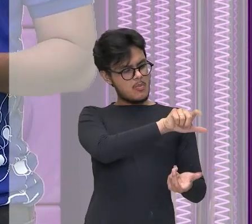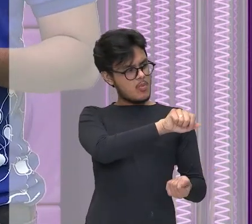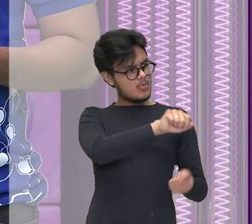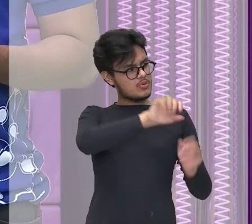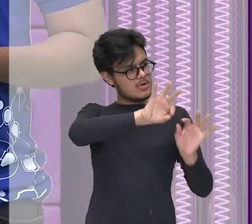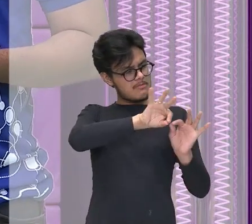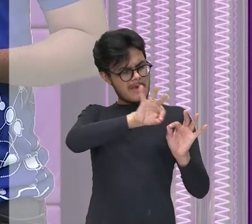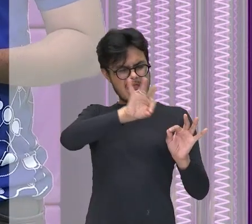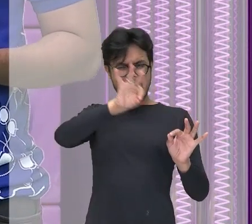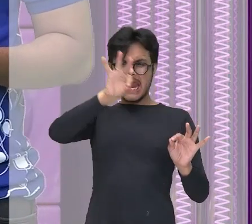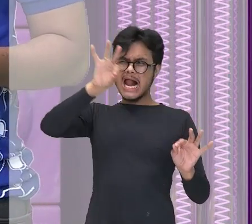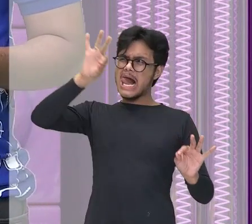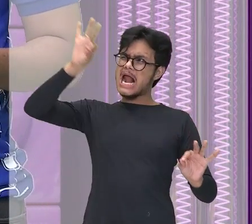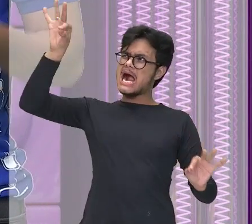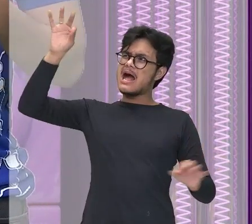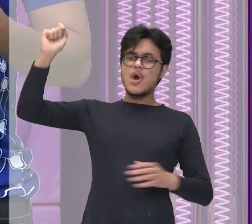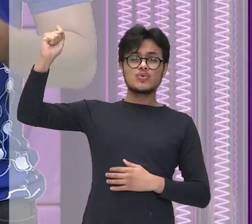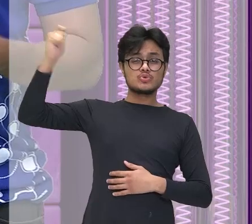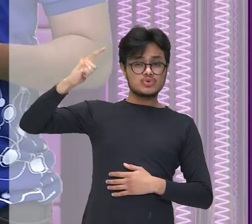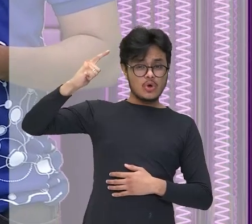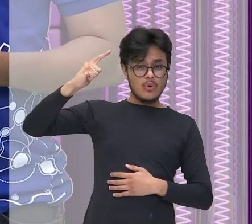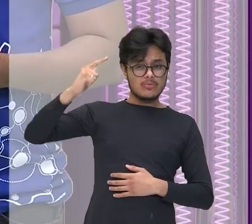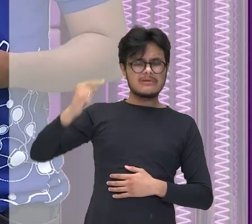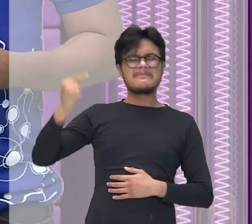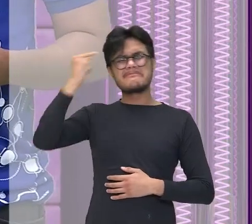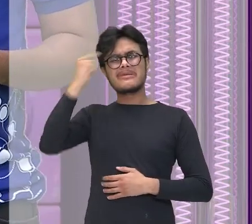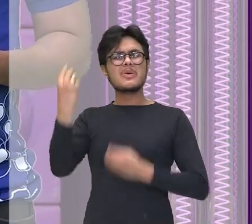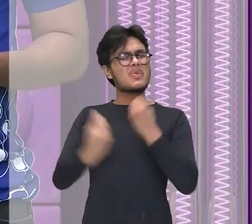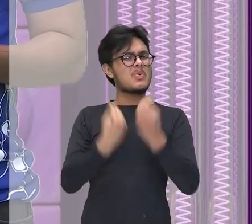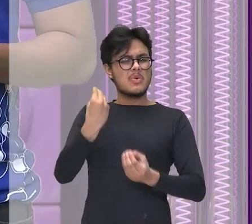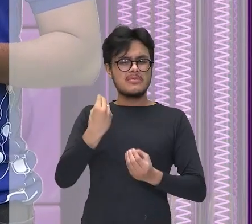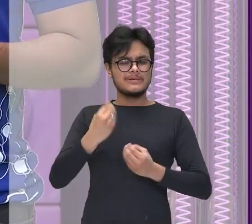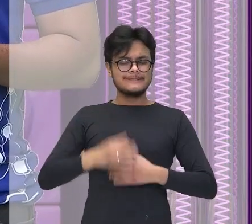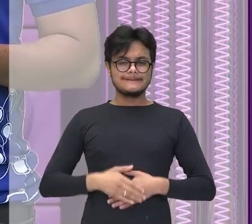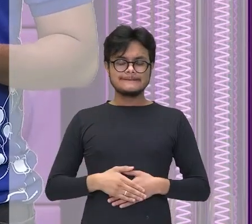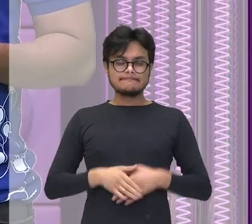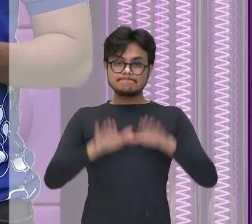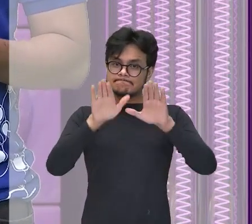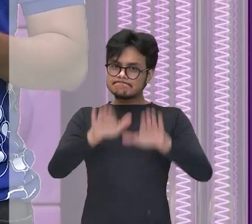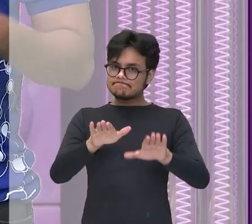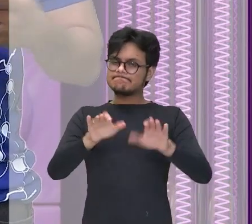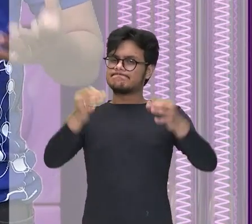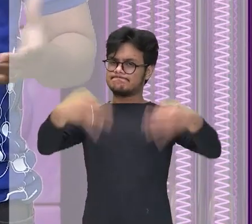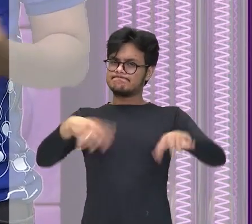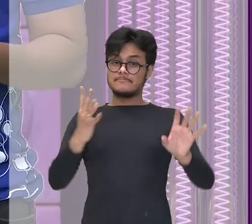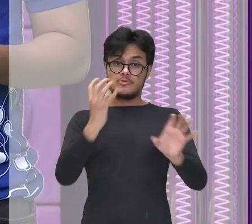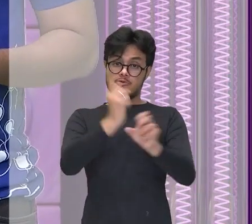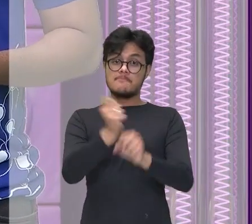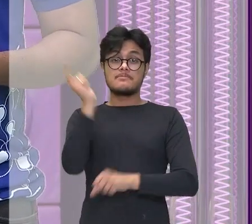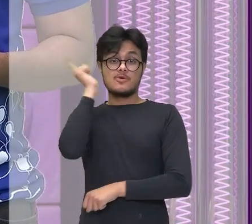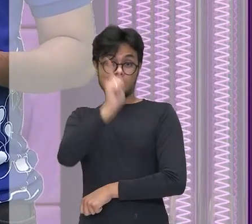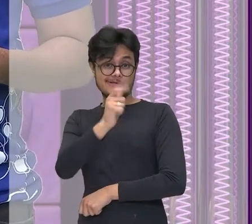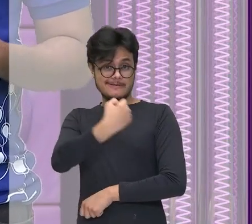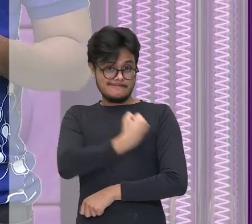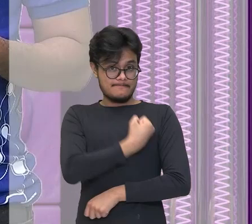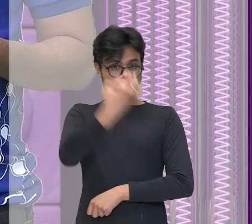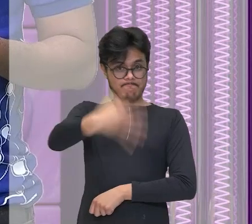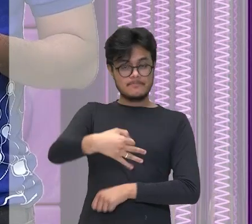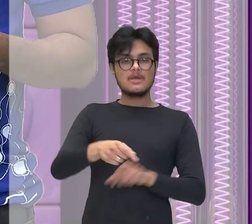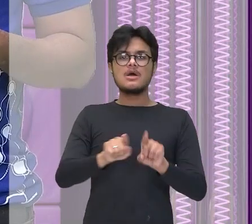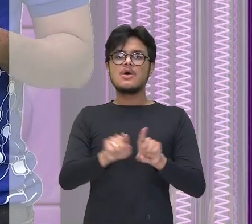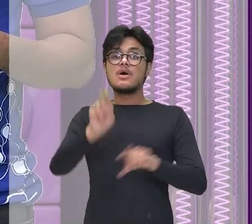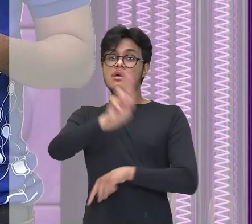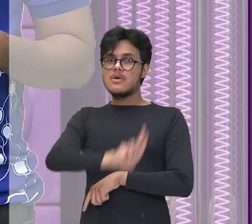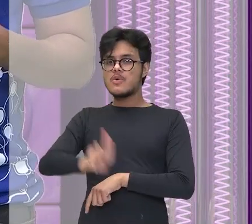Sol? Você consegue imaginar? Muito bem. Para estabelecer essa unidade, nós